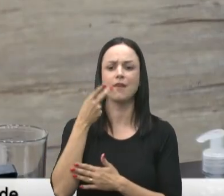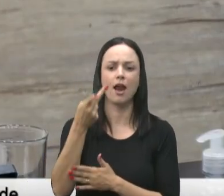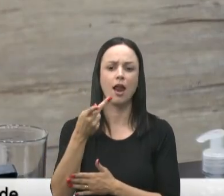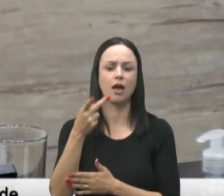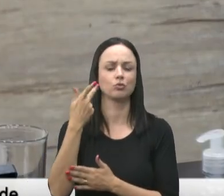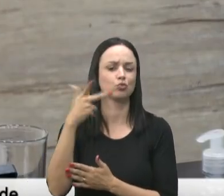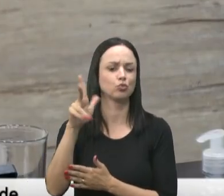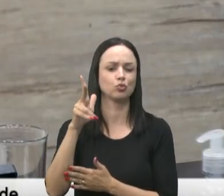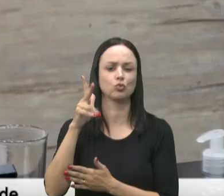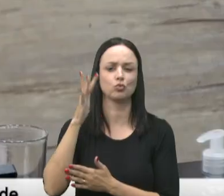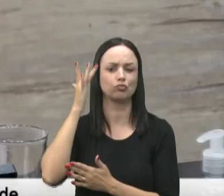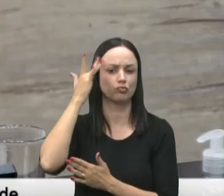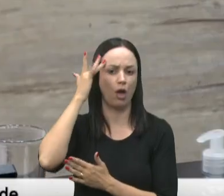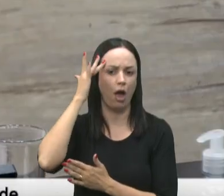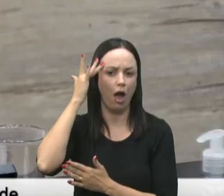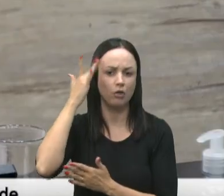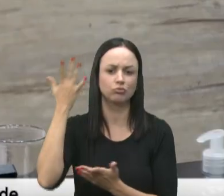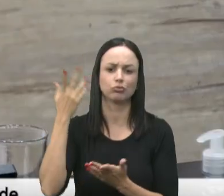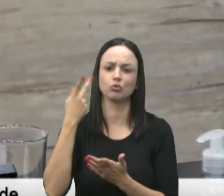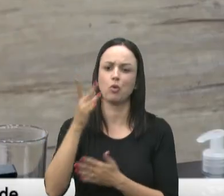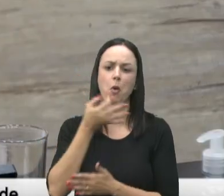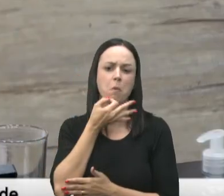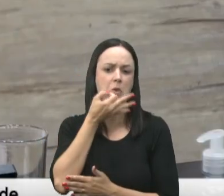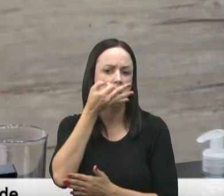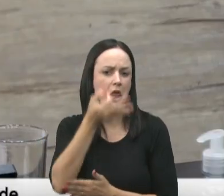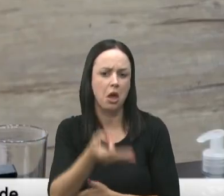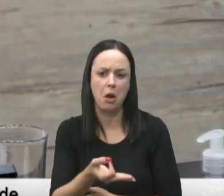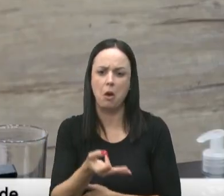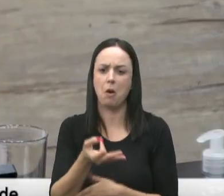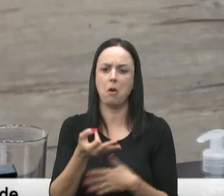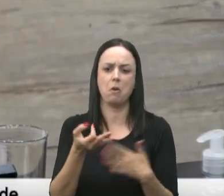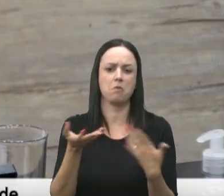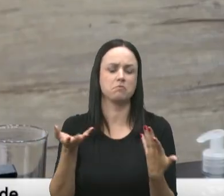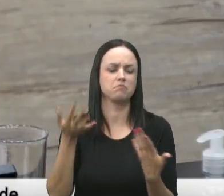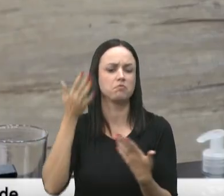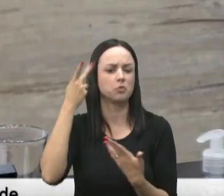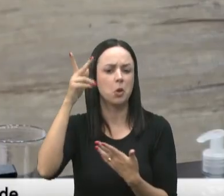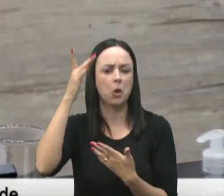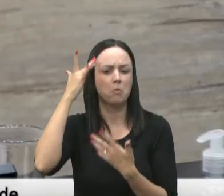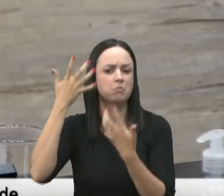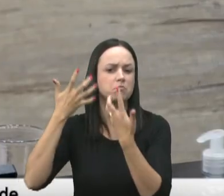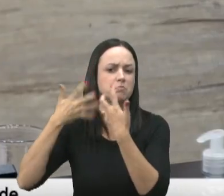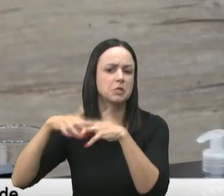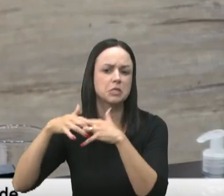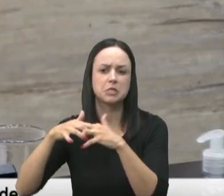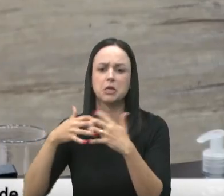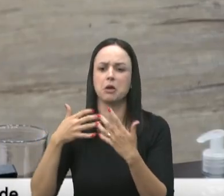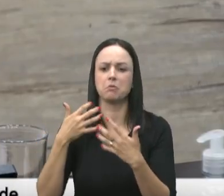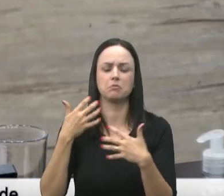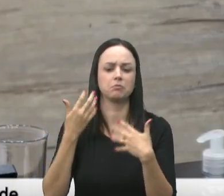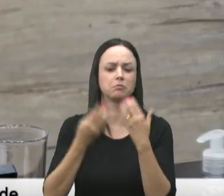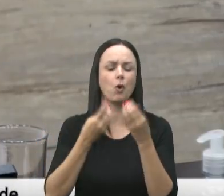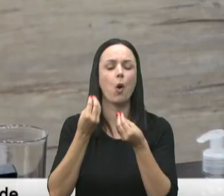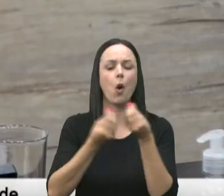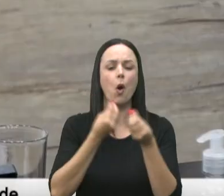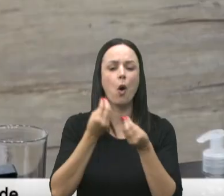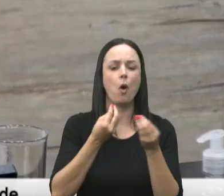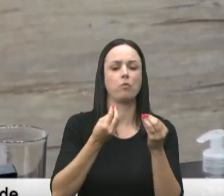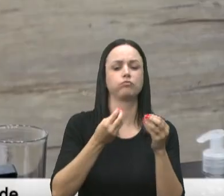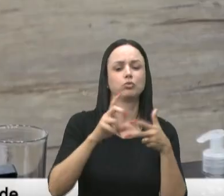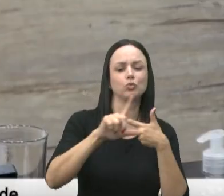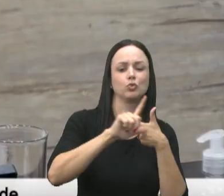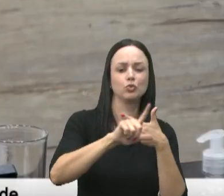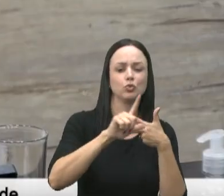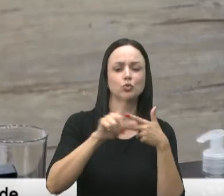que pensa, como deve se expressar o legislativo no dia de